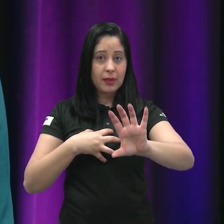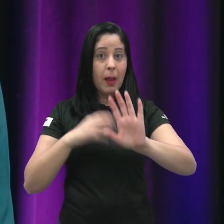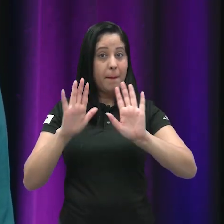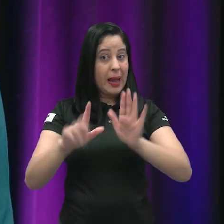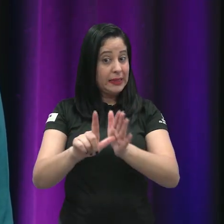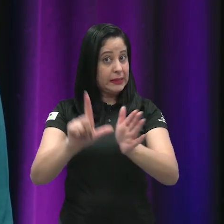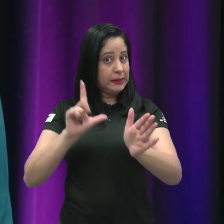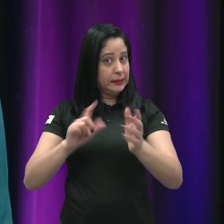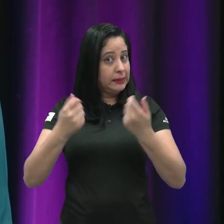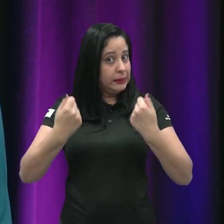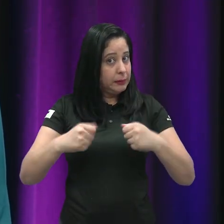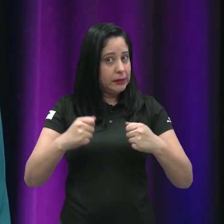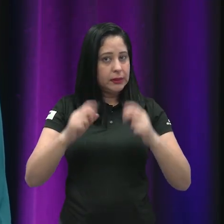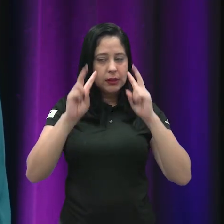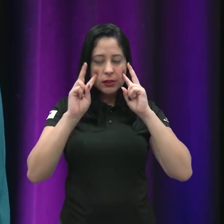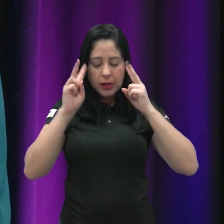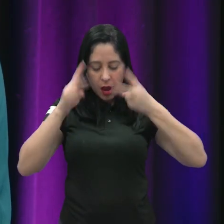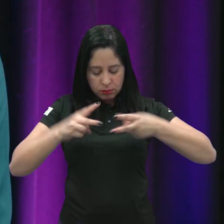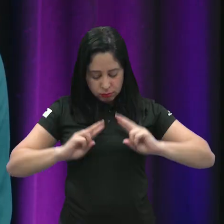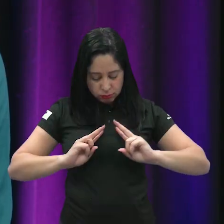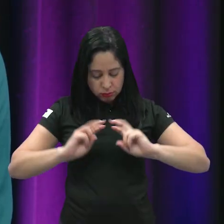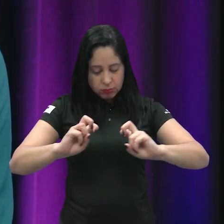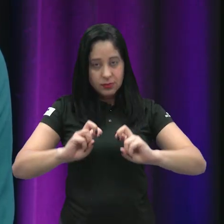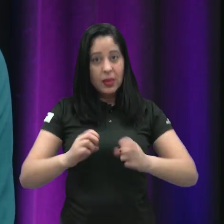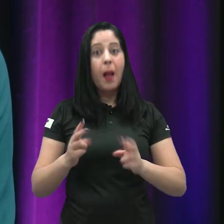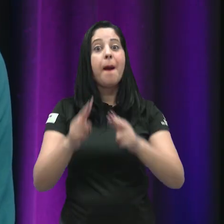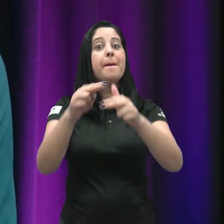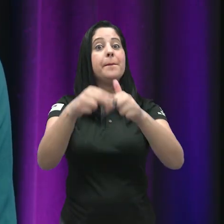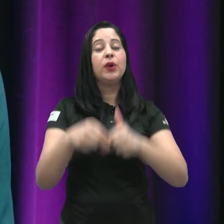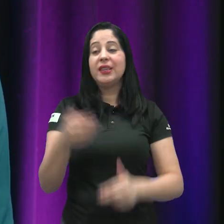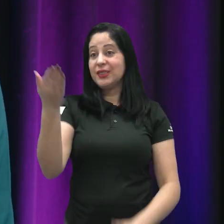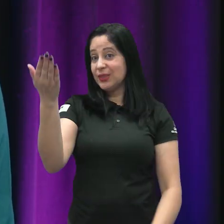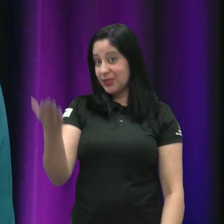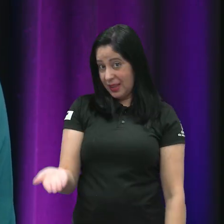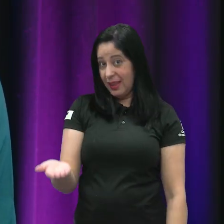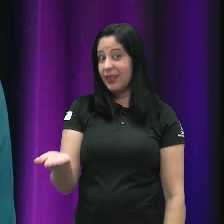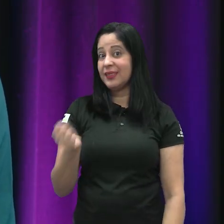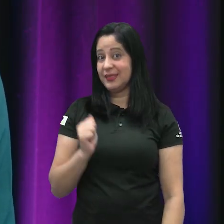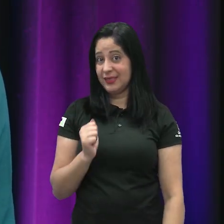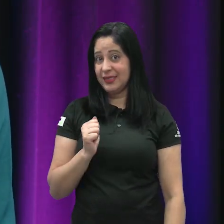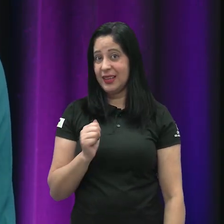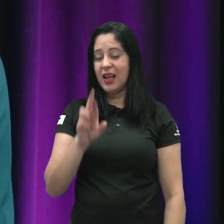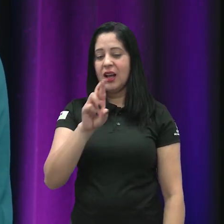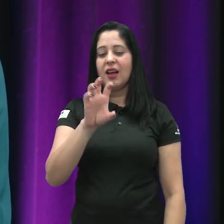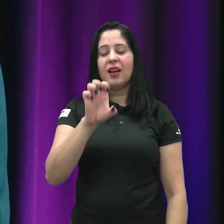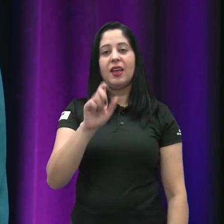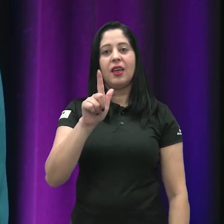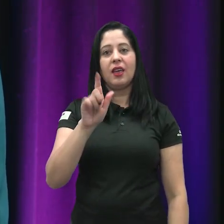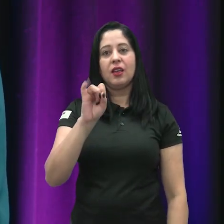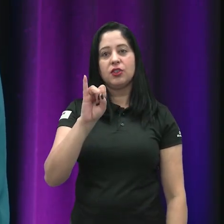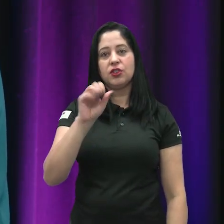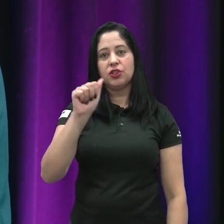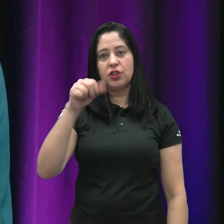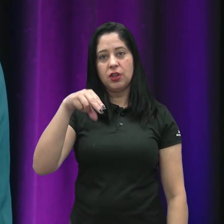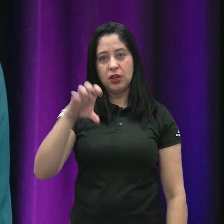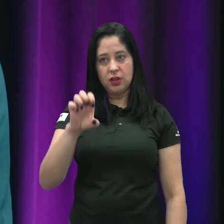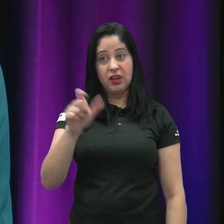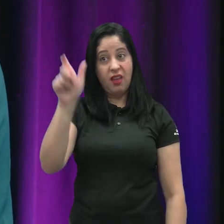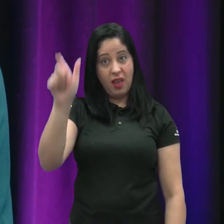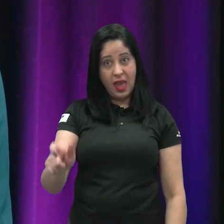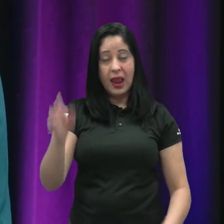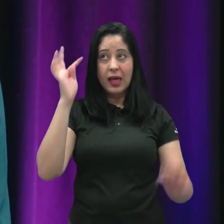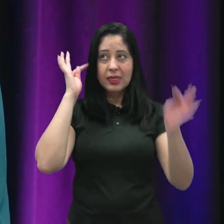do autoconhecimento. E é por isso que eu tenho imenso prazer de receber aqui nos estúdios Rejane Gonçalves,